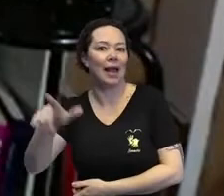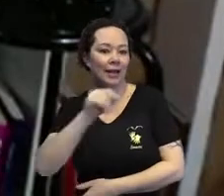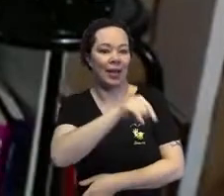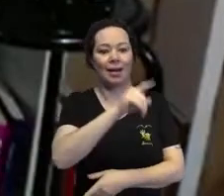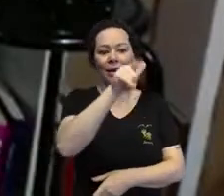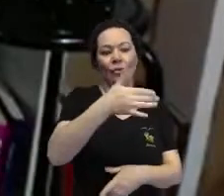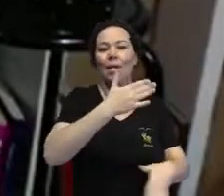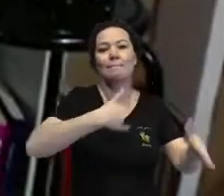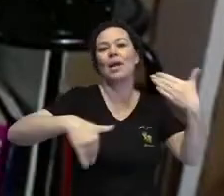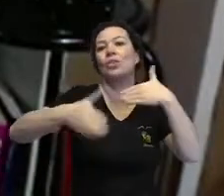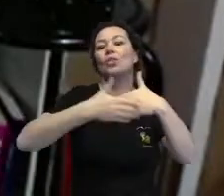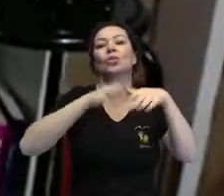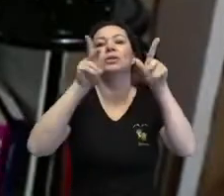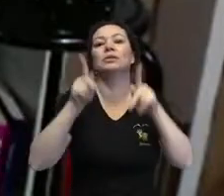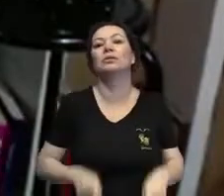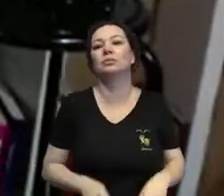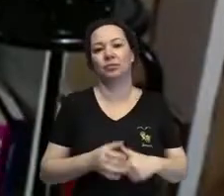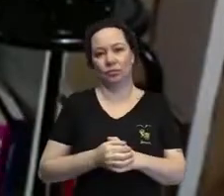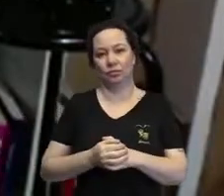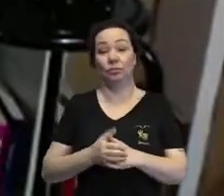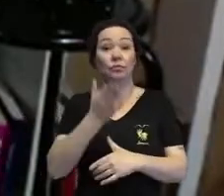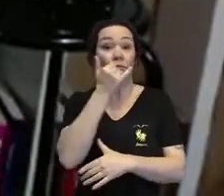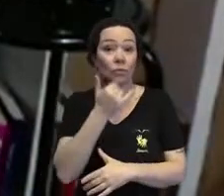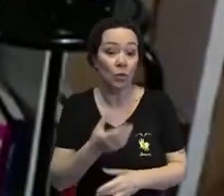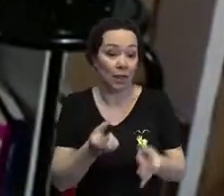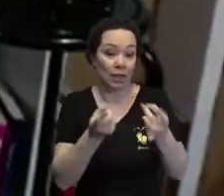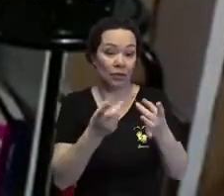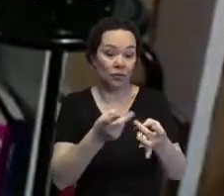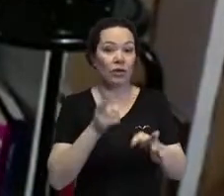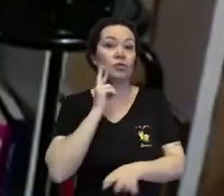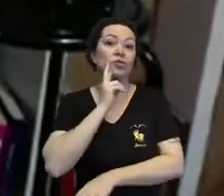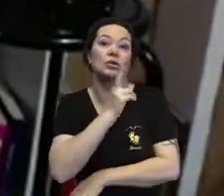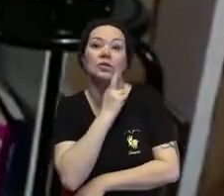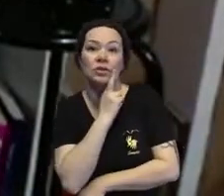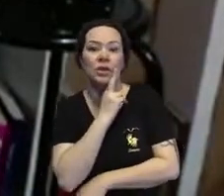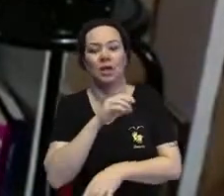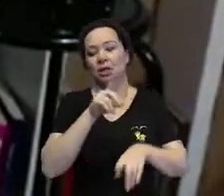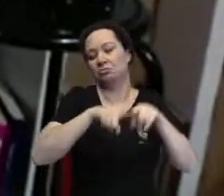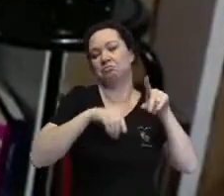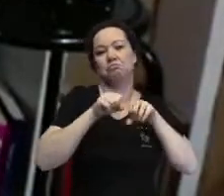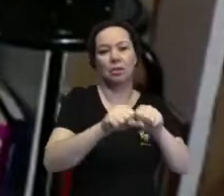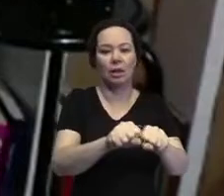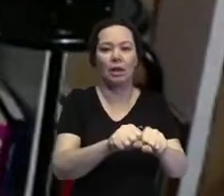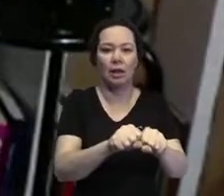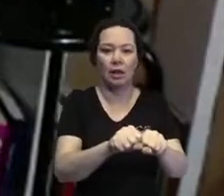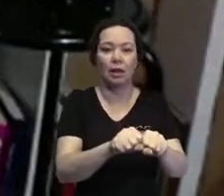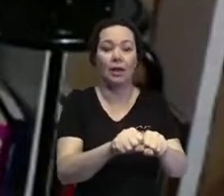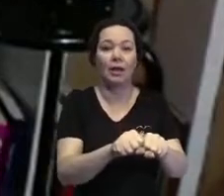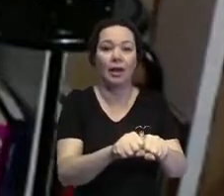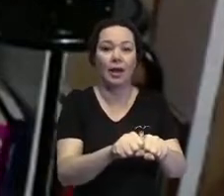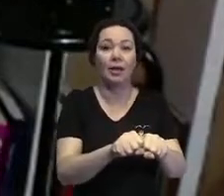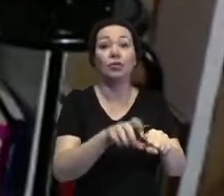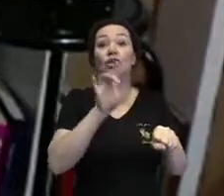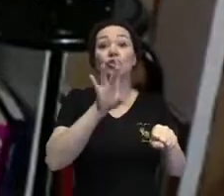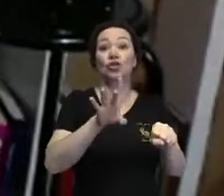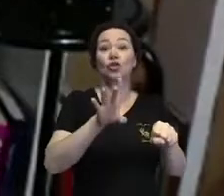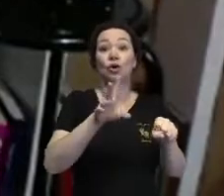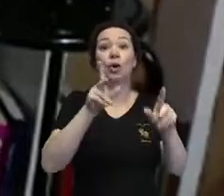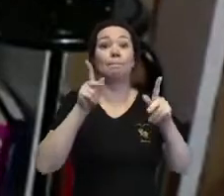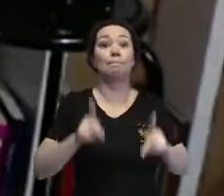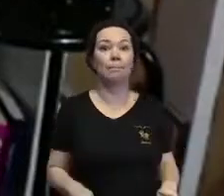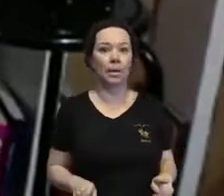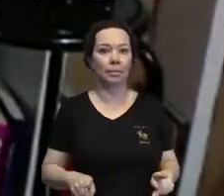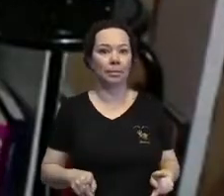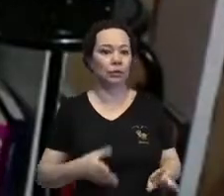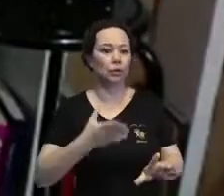Que o alimento vendido no restaurante, no supermercado, seja um alimento somente para quem come um